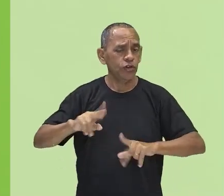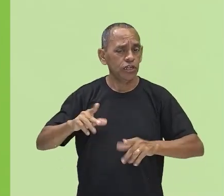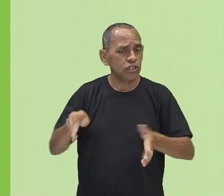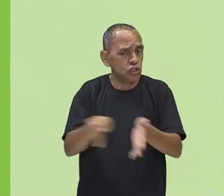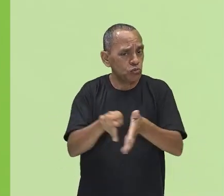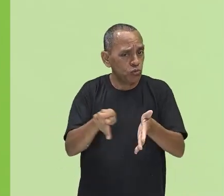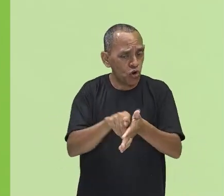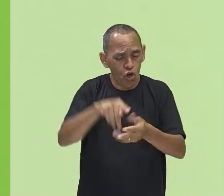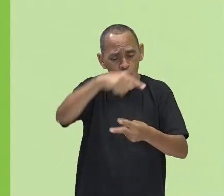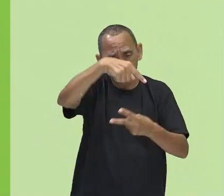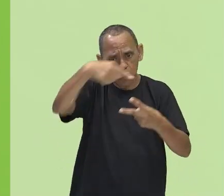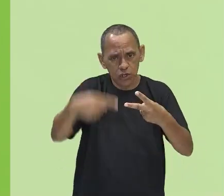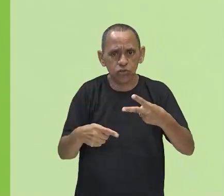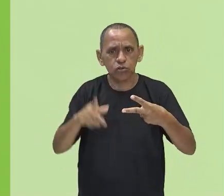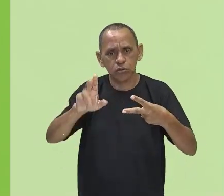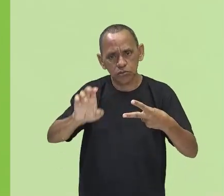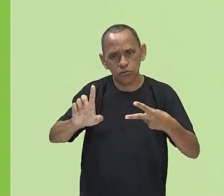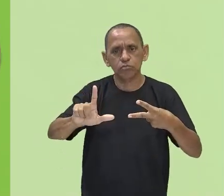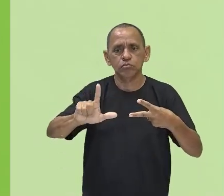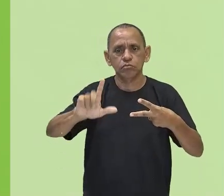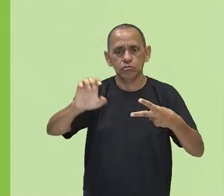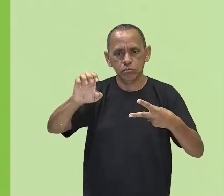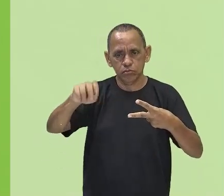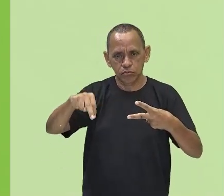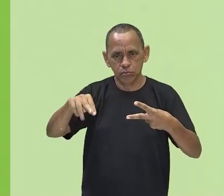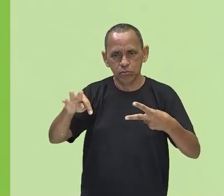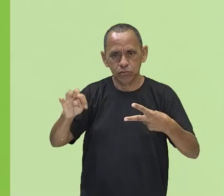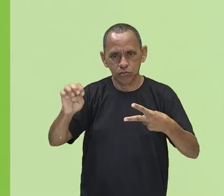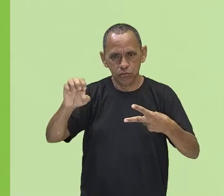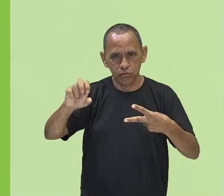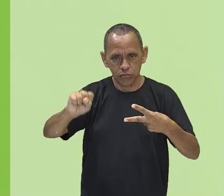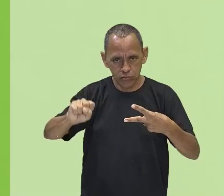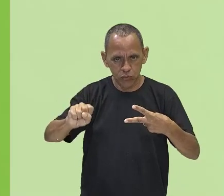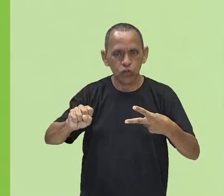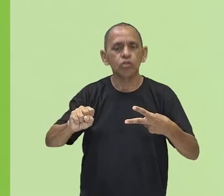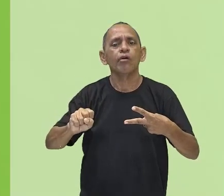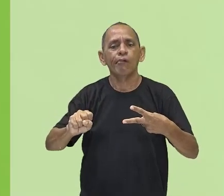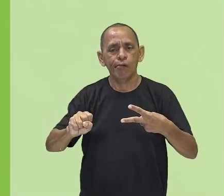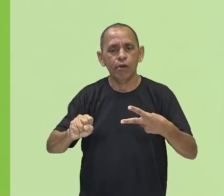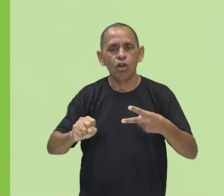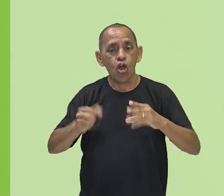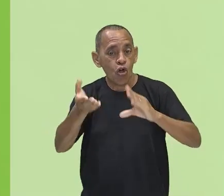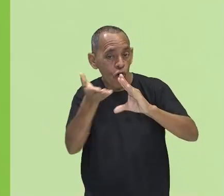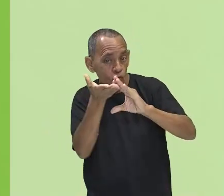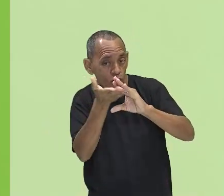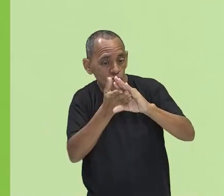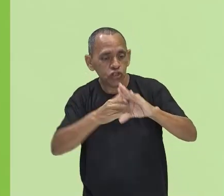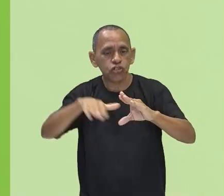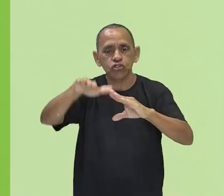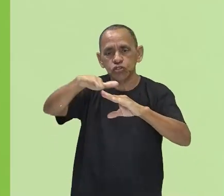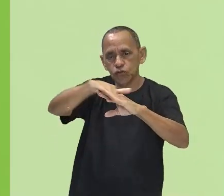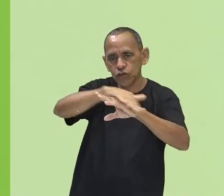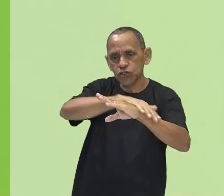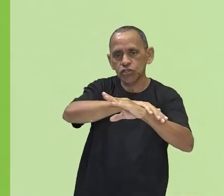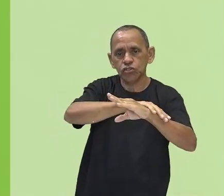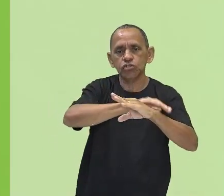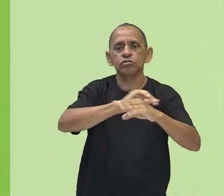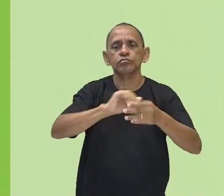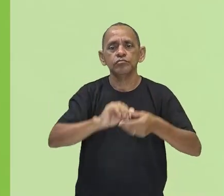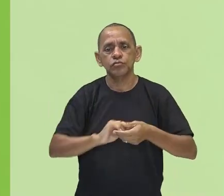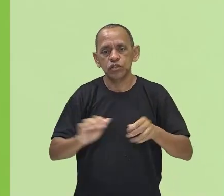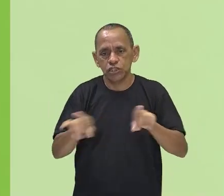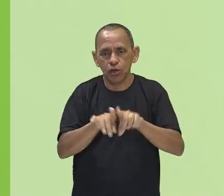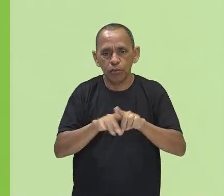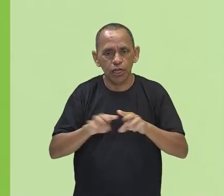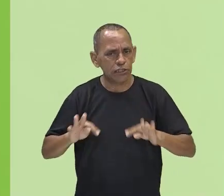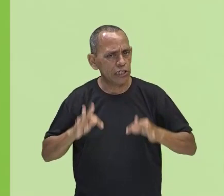entre essas duas lentes, a lente convergente e a lente divergente. E aí, olha, cada tecnologia foi construída